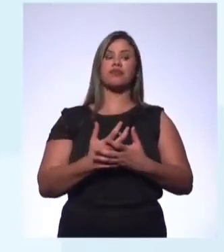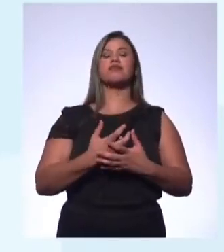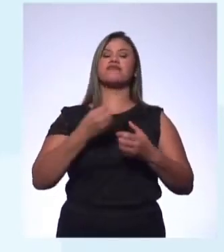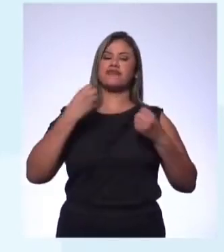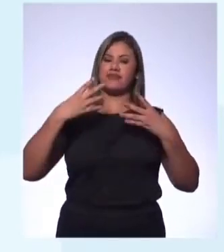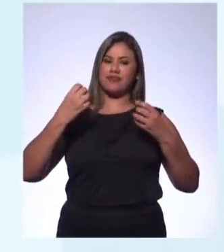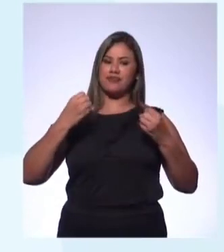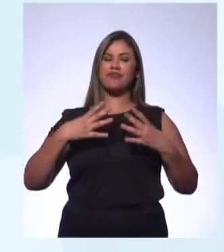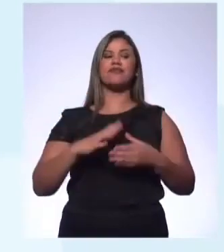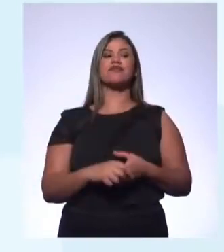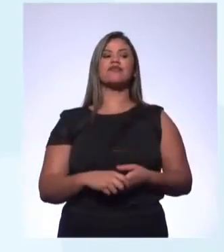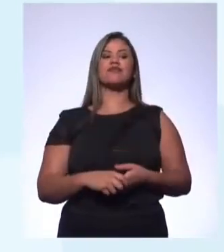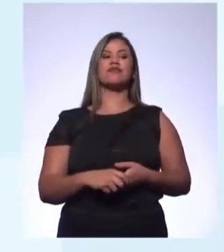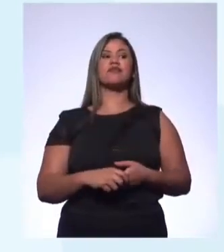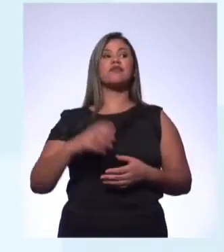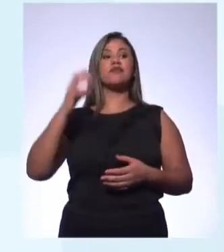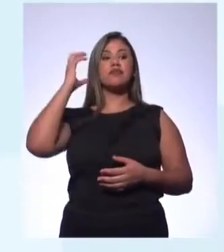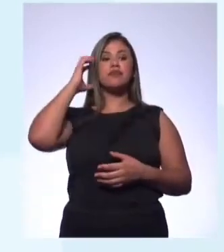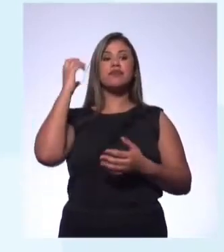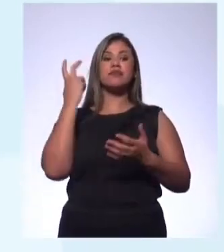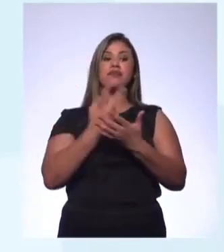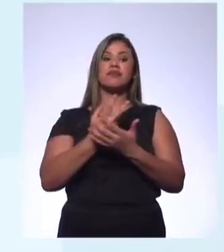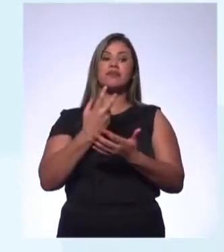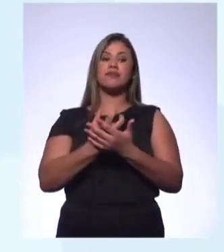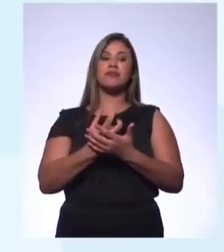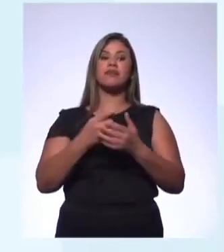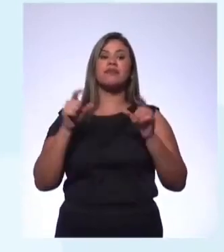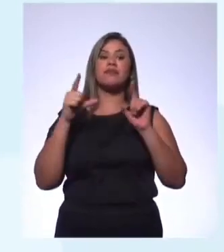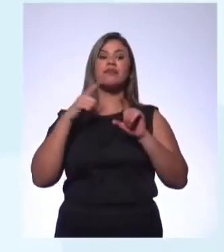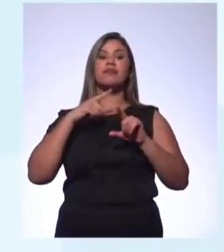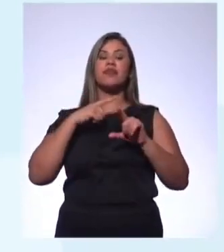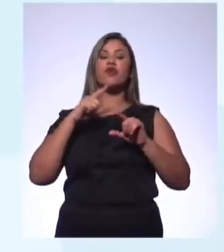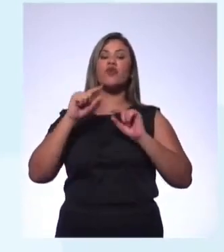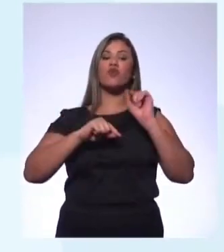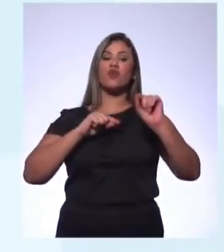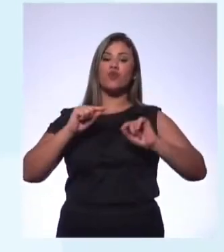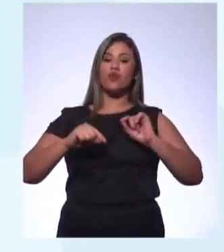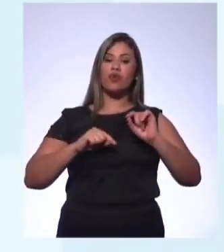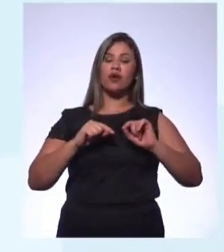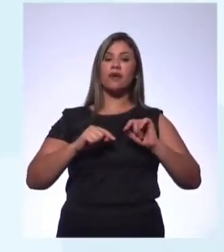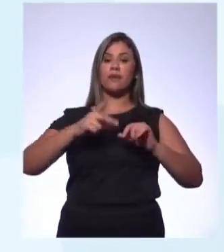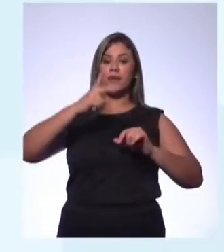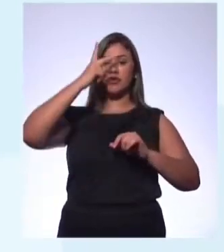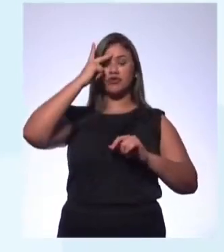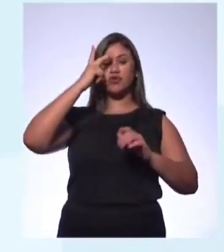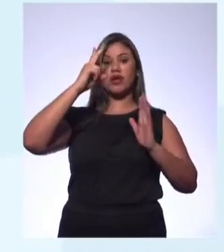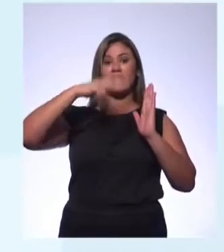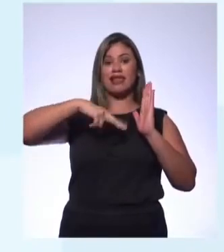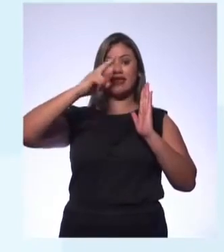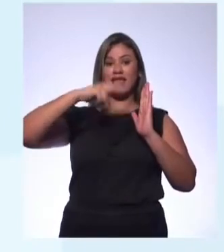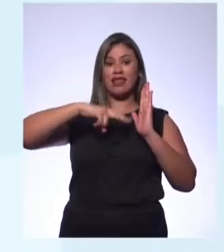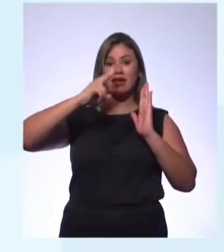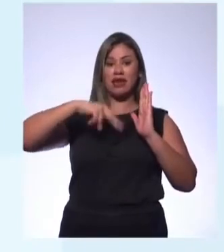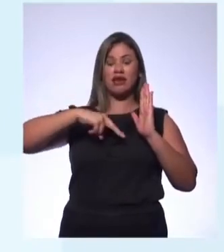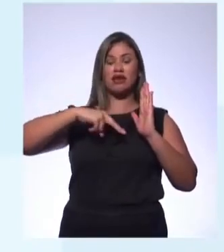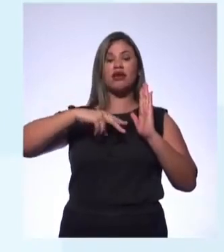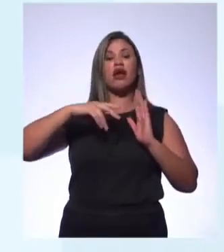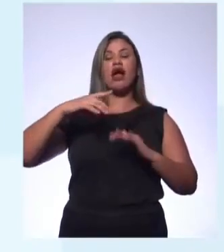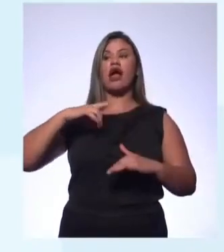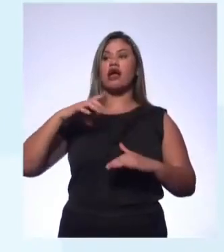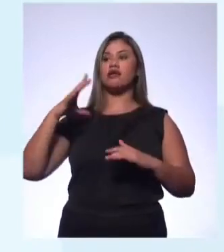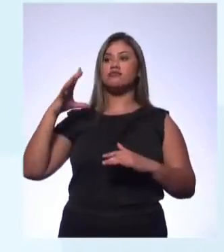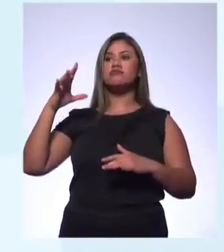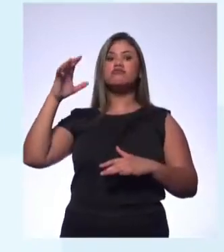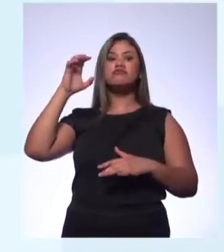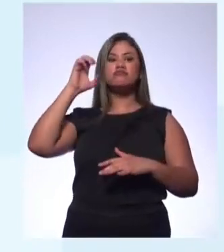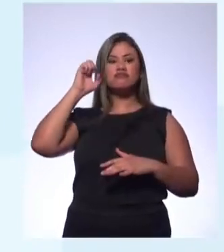entrar em contato com histórias. Existem podcasts em que o produtor ele lê o livro e alguns criam